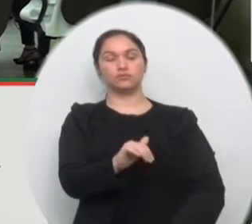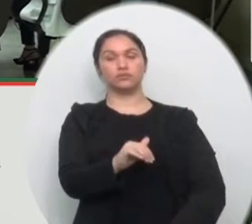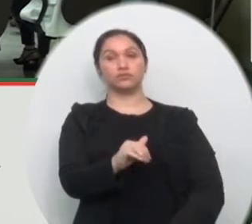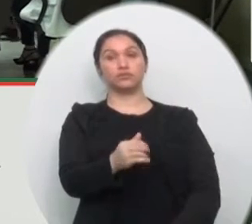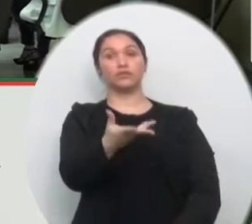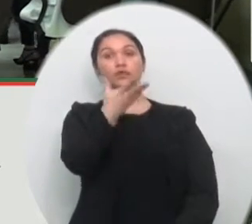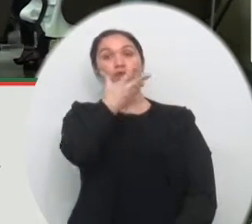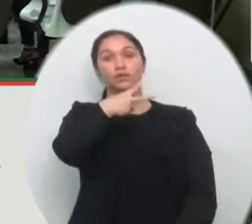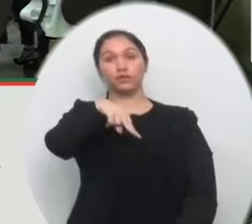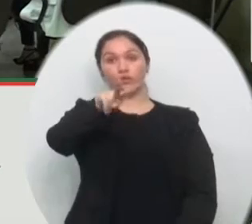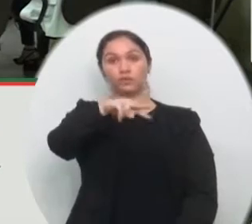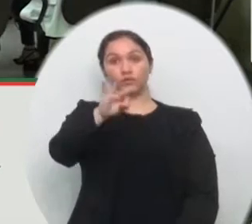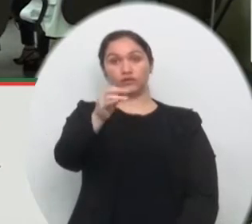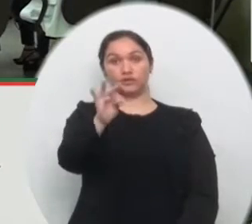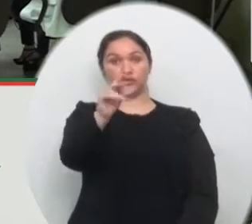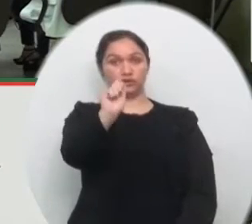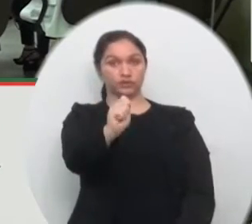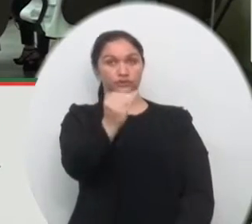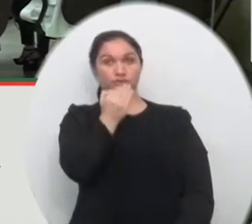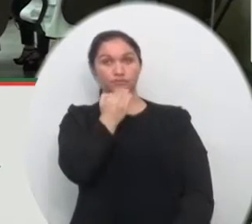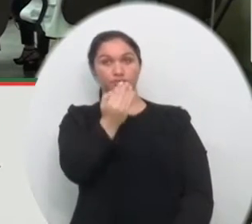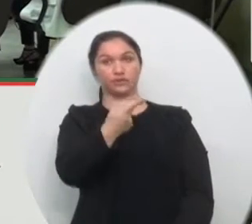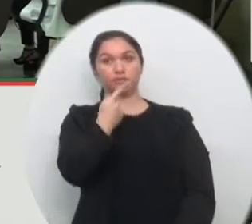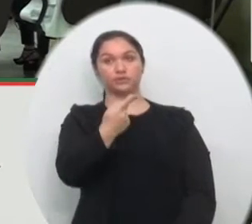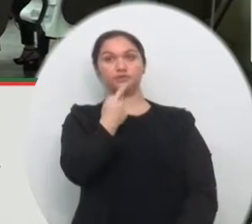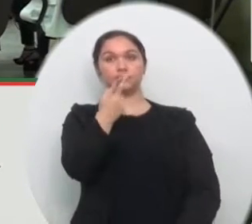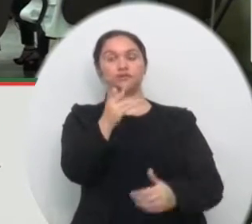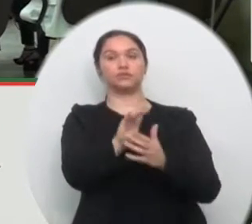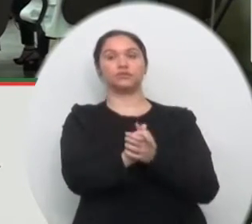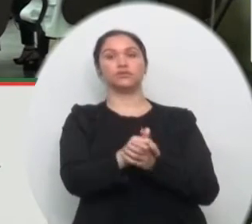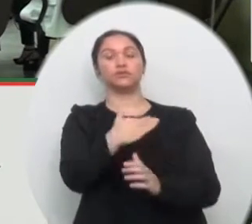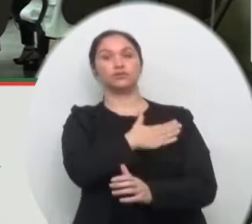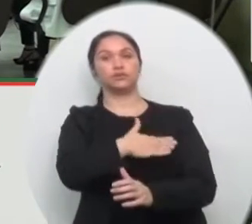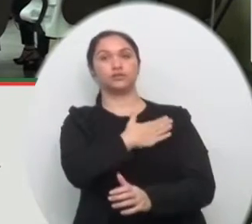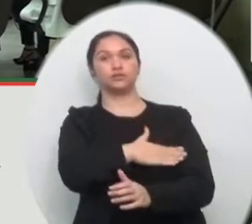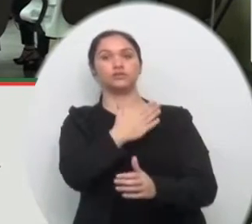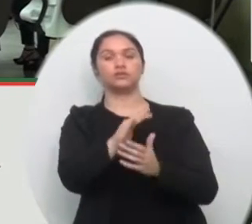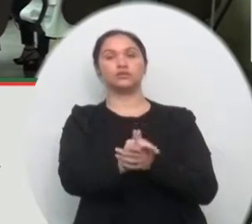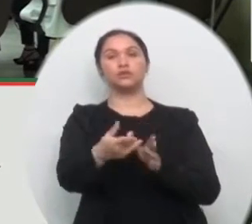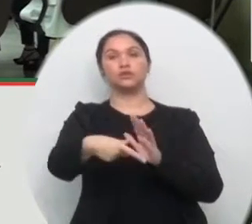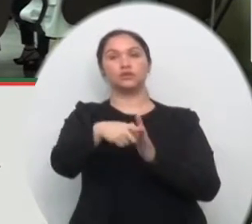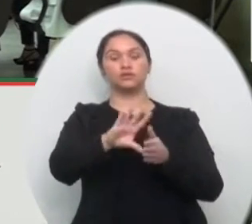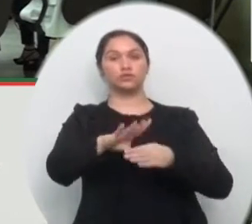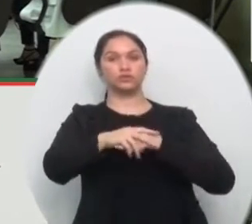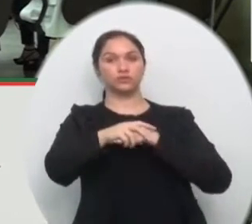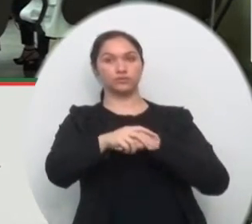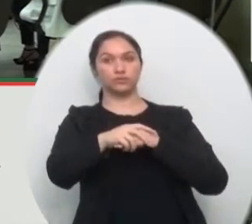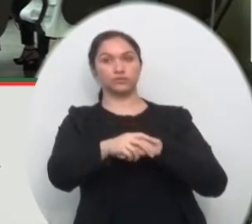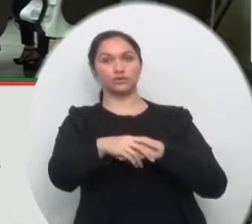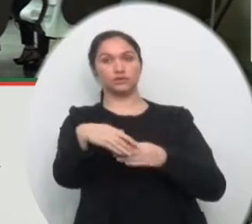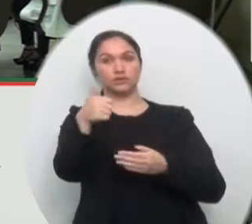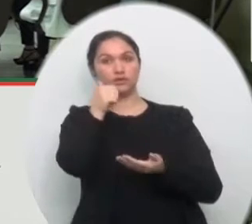Questão de ordem cedida ao vereador João Batista Belloli. Gostaria, antes disso, de cumprimentar o nosso secretário de Saúde,